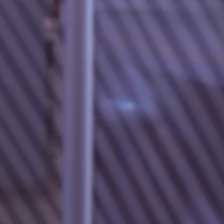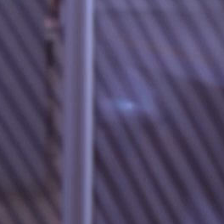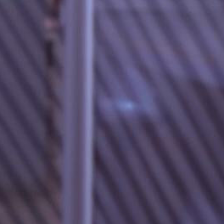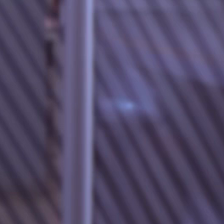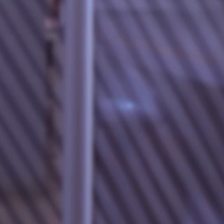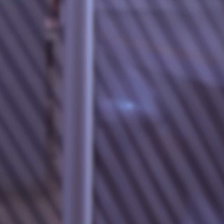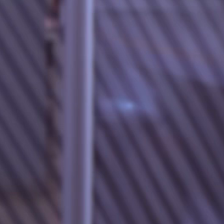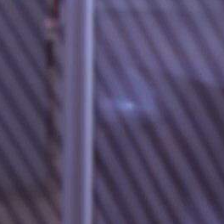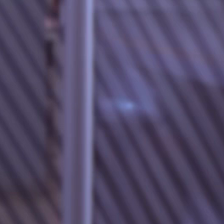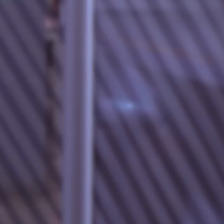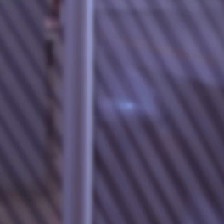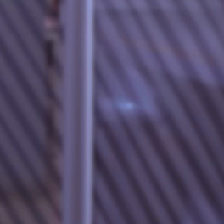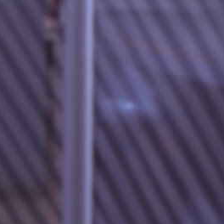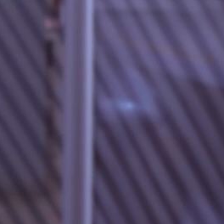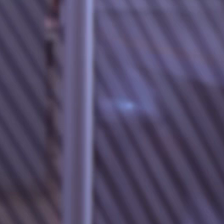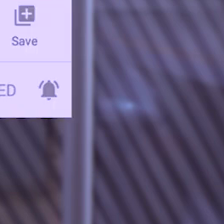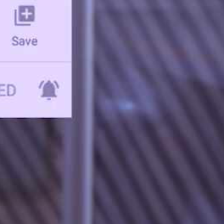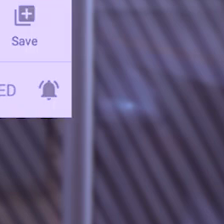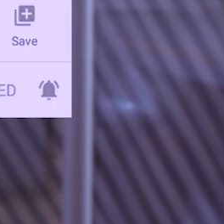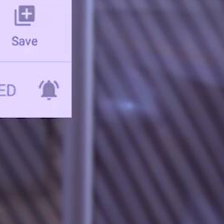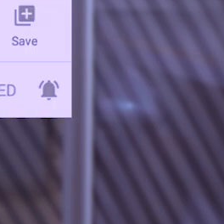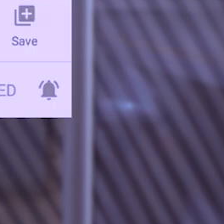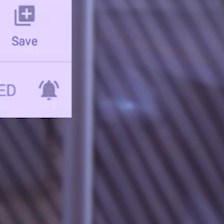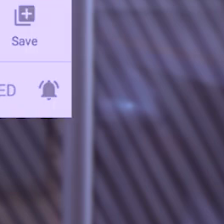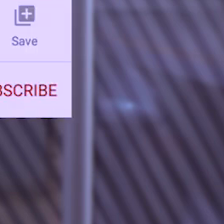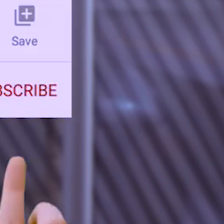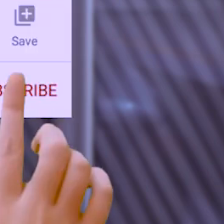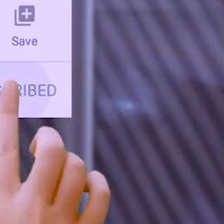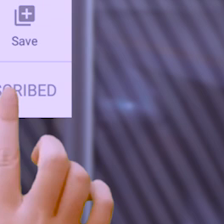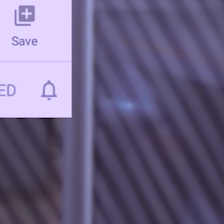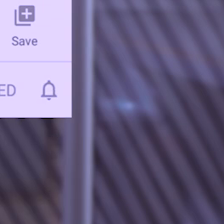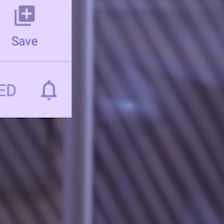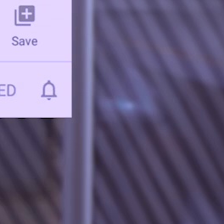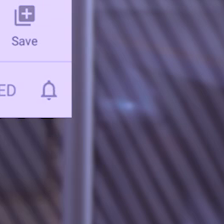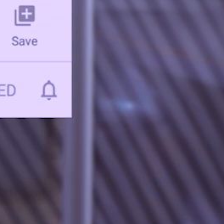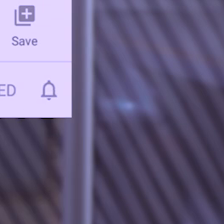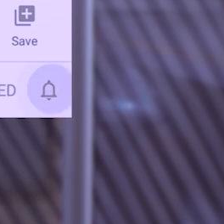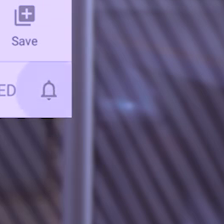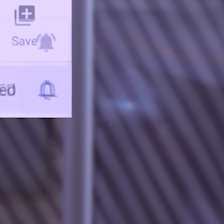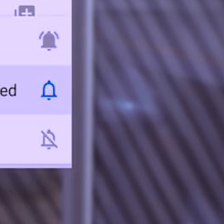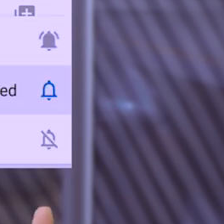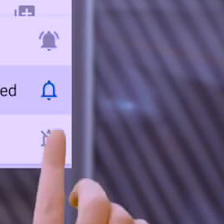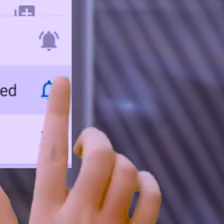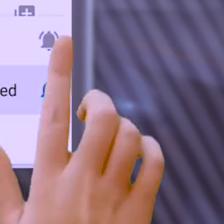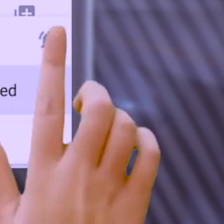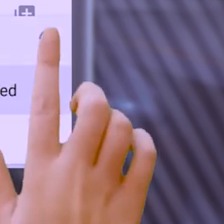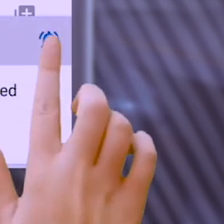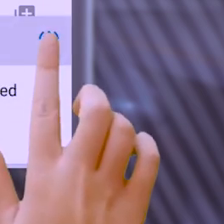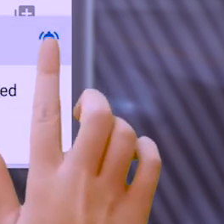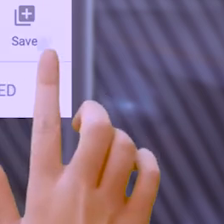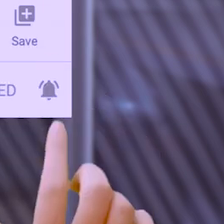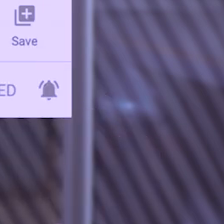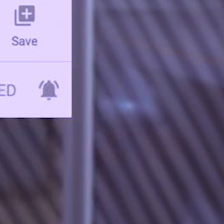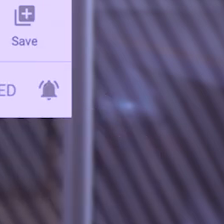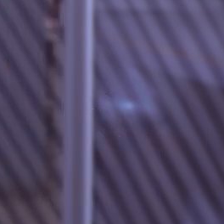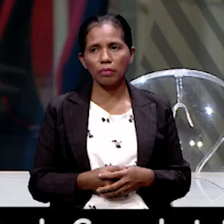Para obter mais informações, não se esqueça de curtir e subscrever no canal social media Gementive e clique também no botão